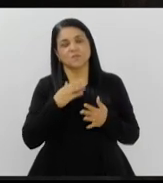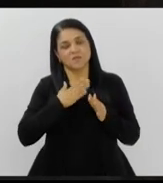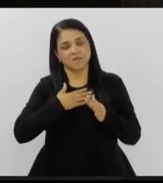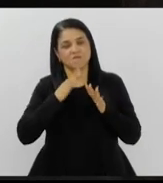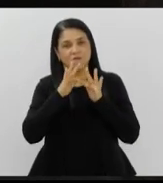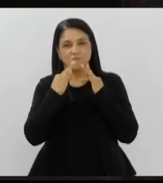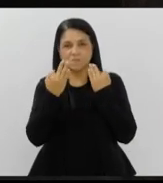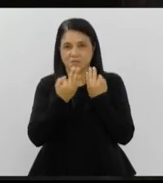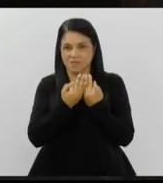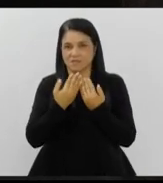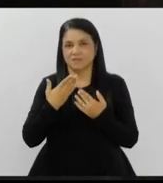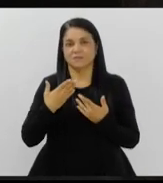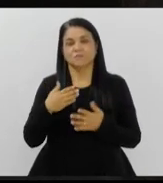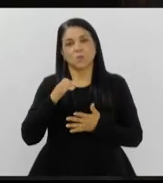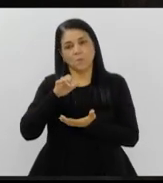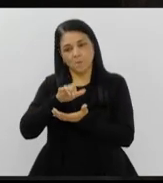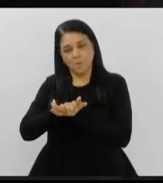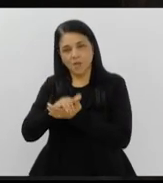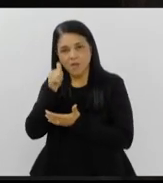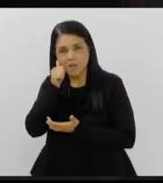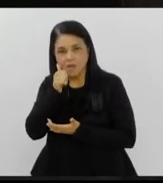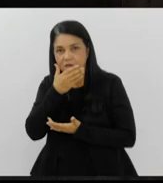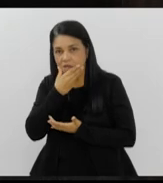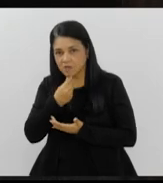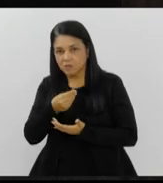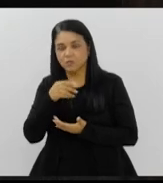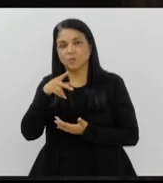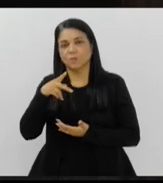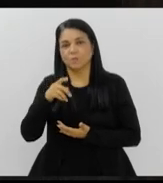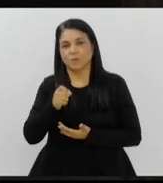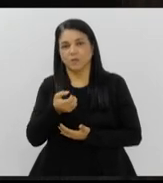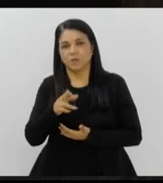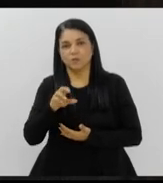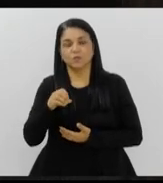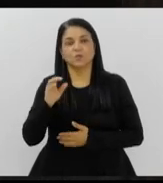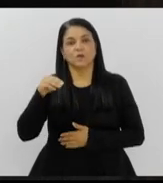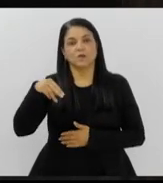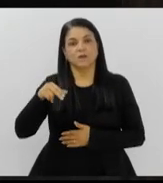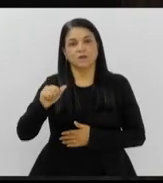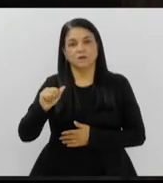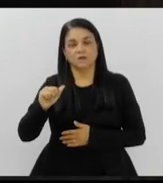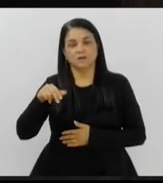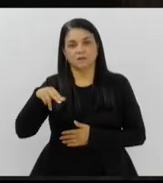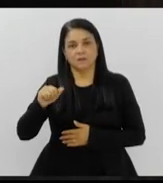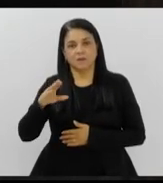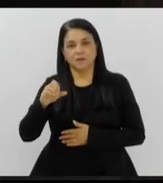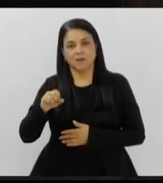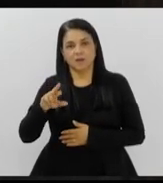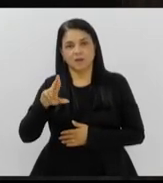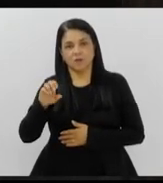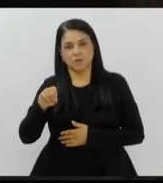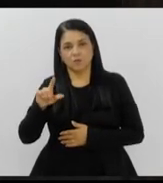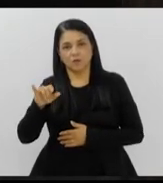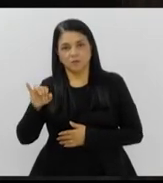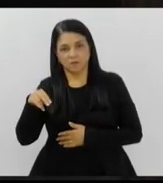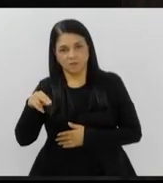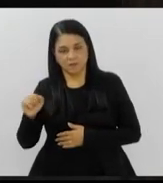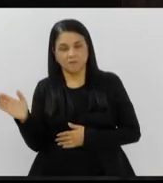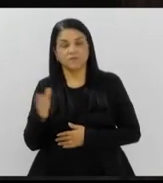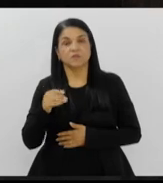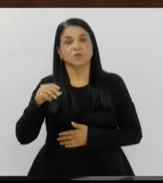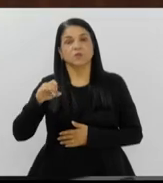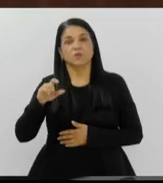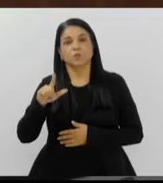que está aqui, meu marido Pedro, Luiz Felipe, Ana Carolina, o escritório, que estão todos aqui, representados pela